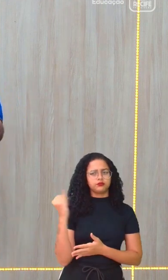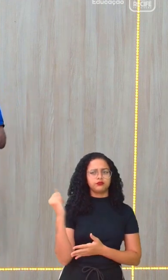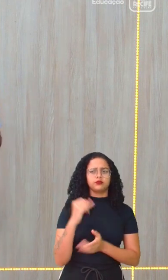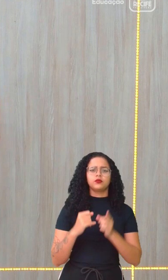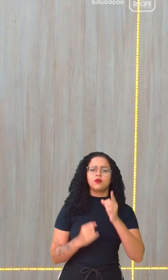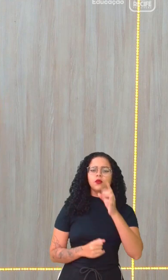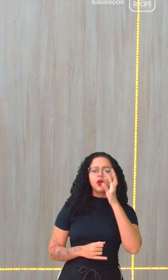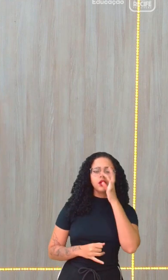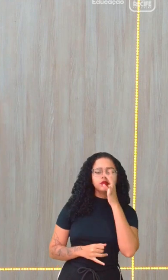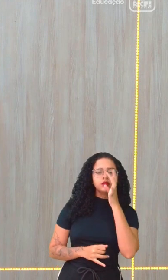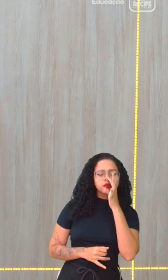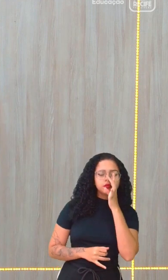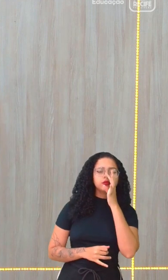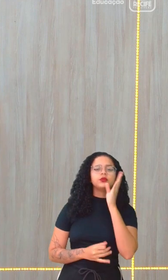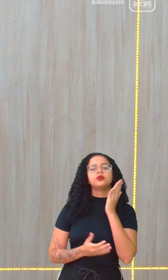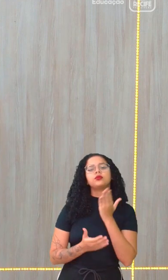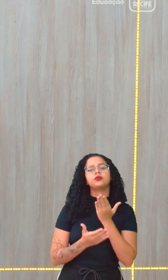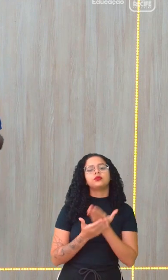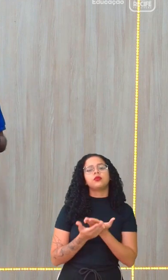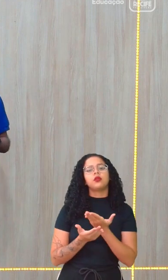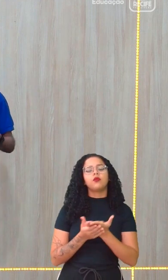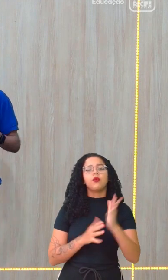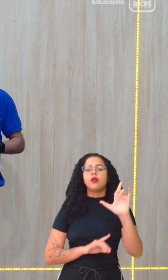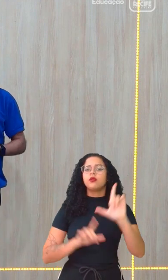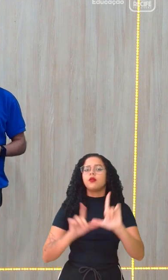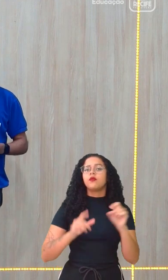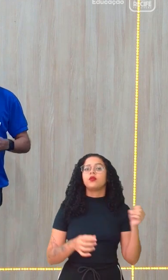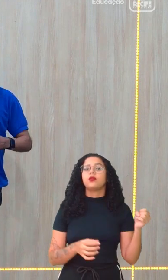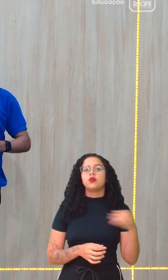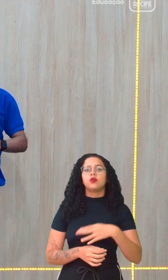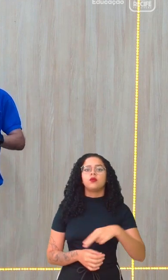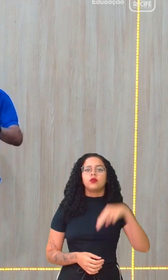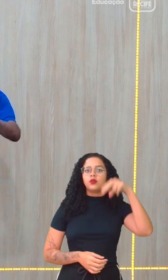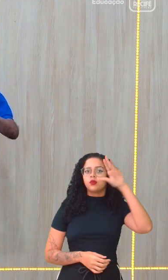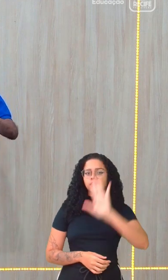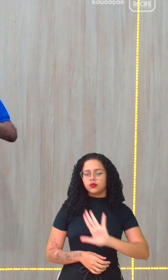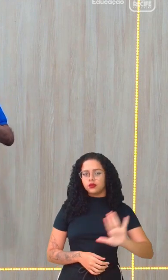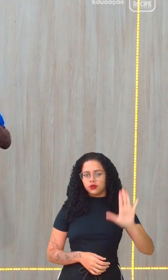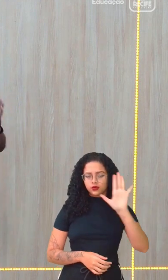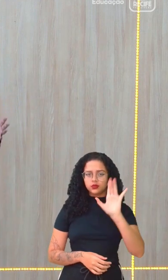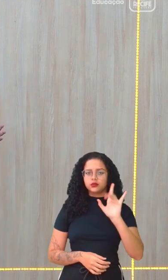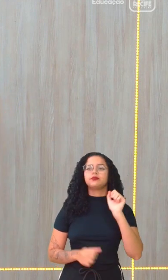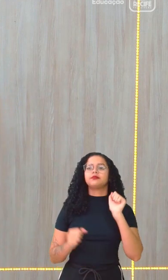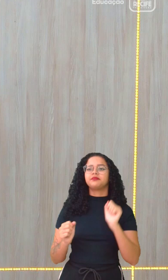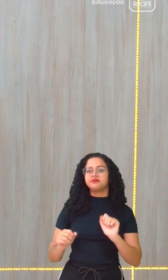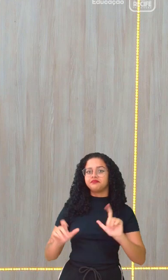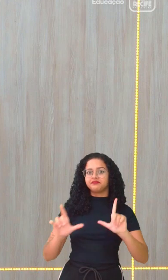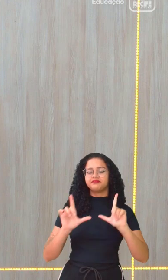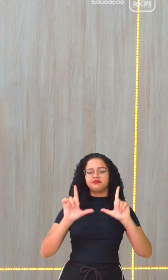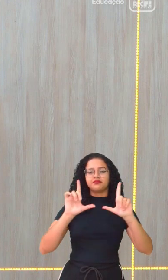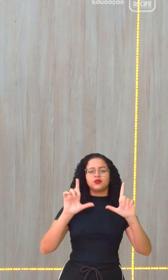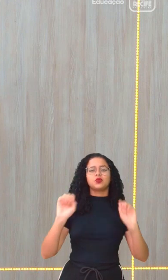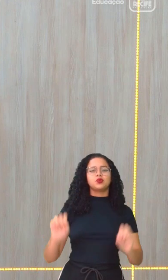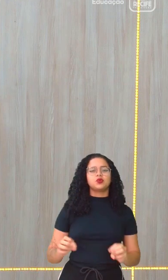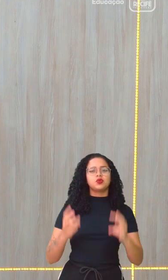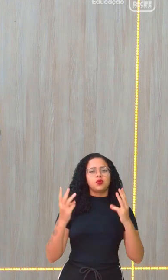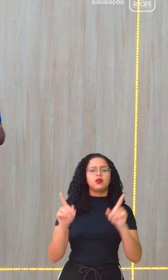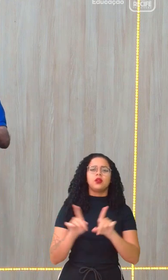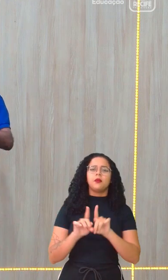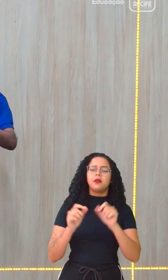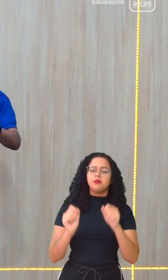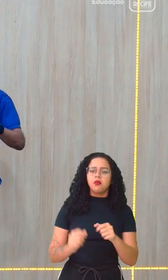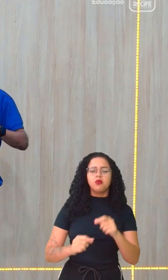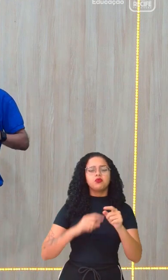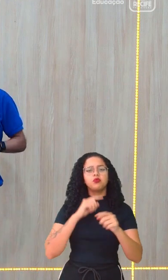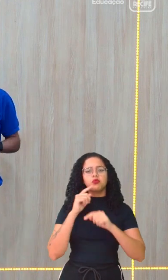você que está assistindo a nossa aula pela TV Nova Nordeste, olha aí, você pode estar assistindo na telona aí, que show de bola. Mas também pode tirar